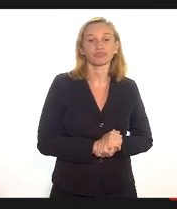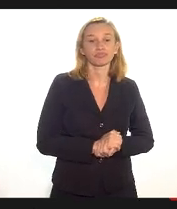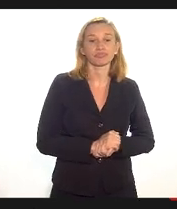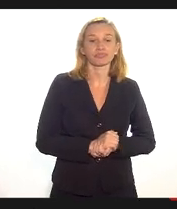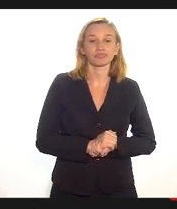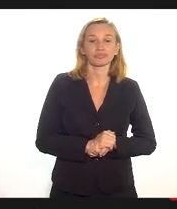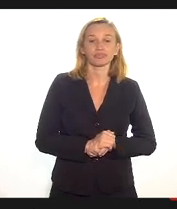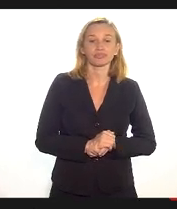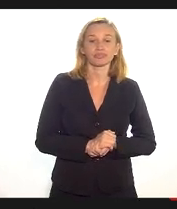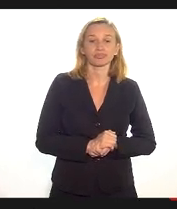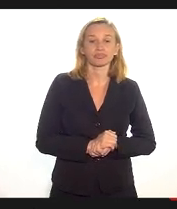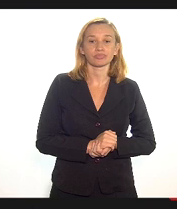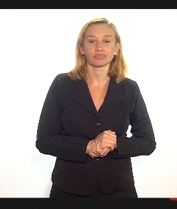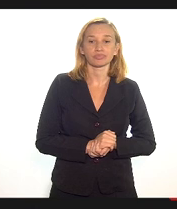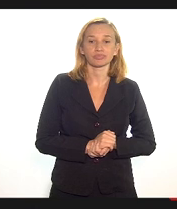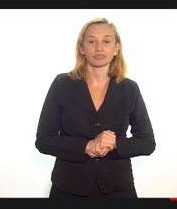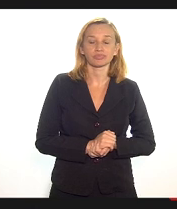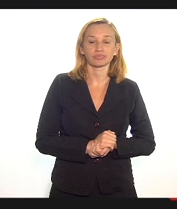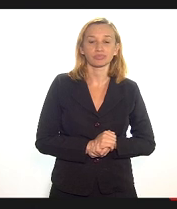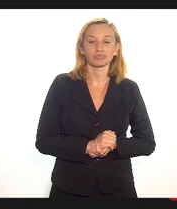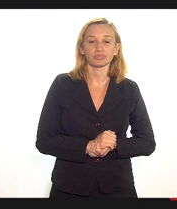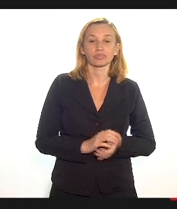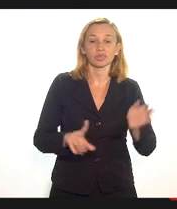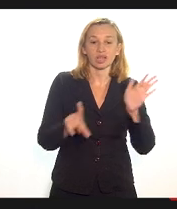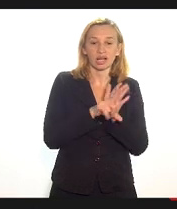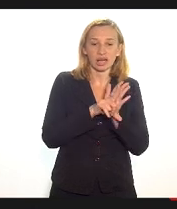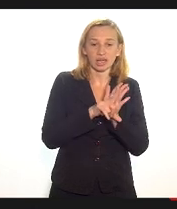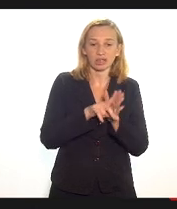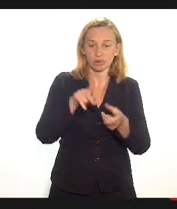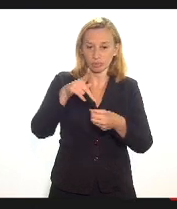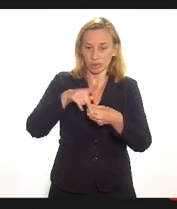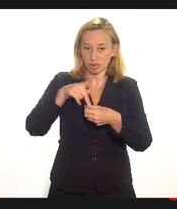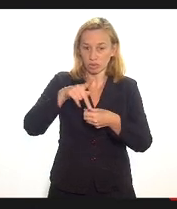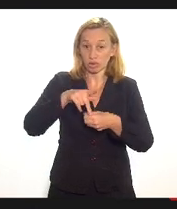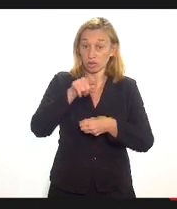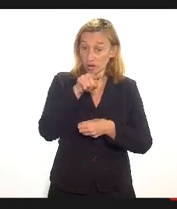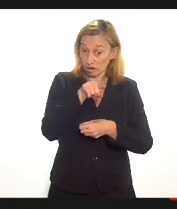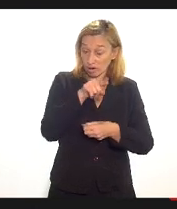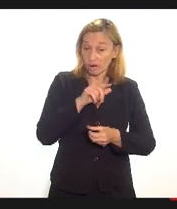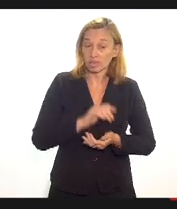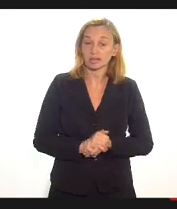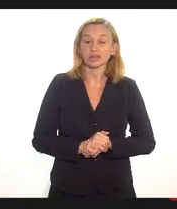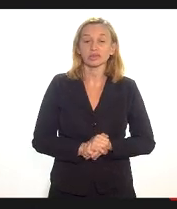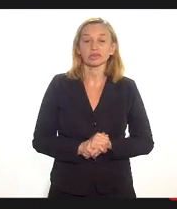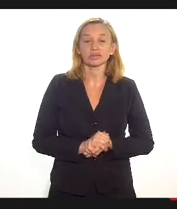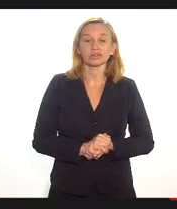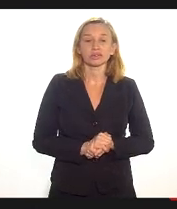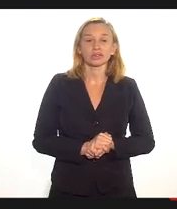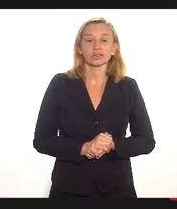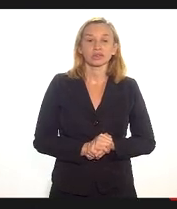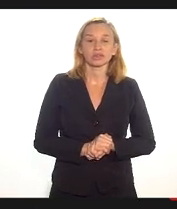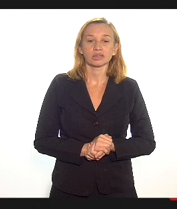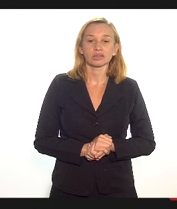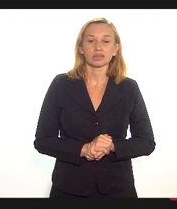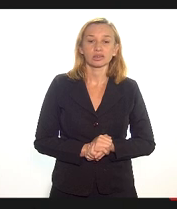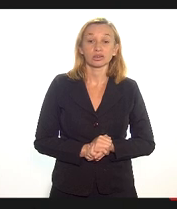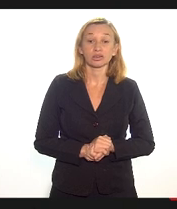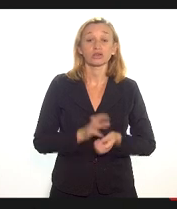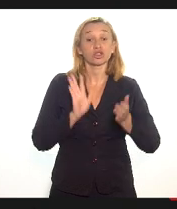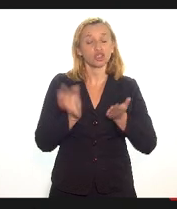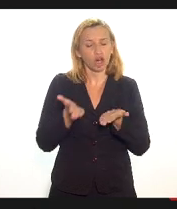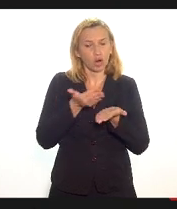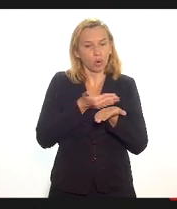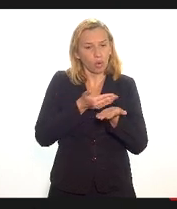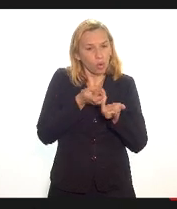a matriz toda legal, ela está na lei do petróleo, né? E lá nessa matriz, e aqui a gente já